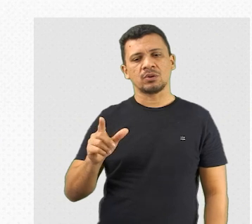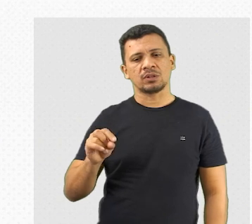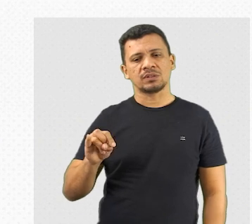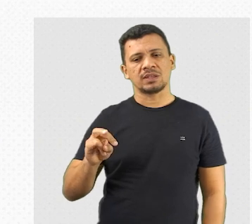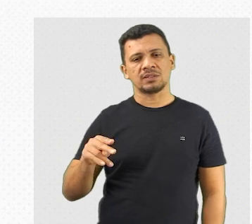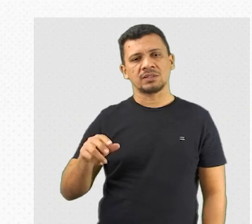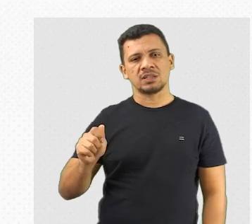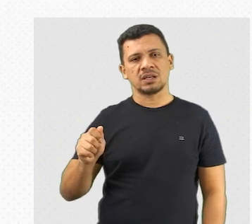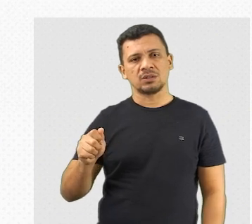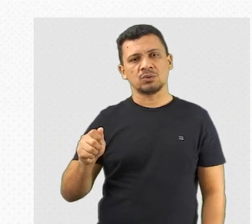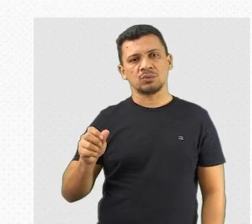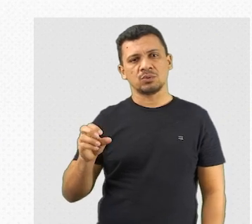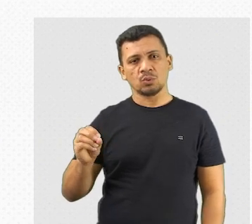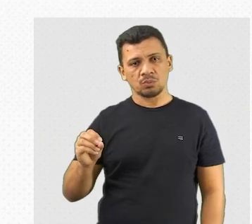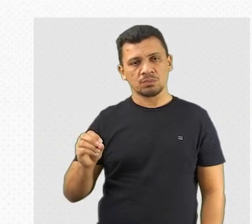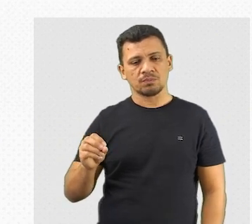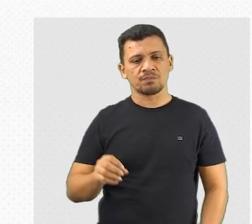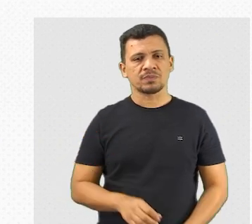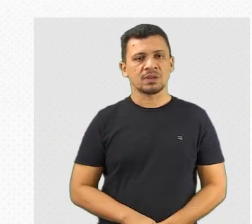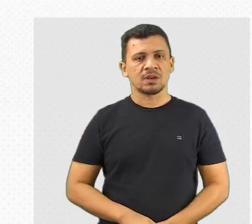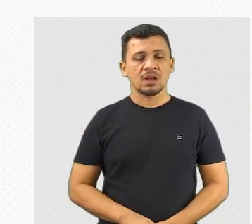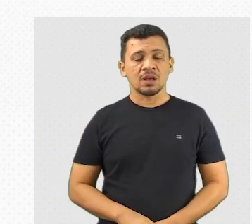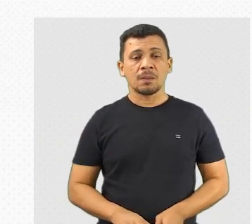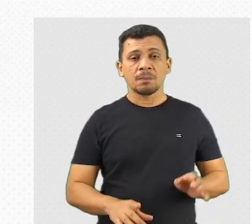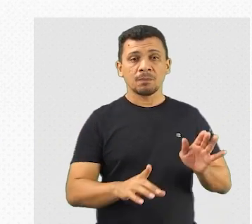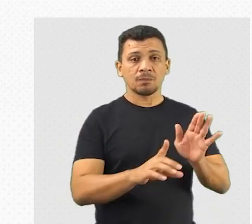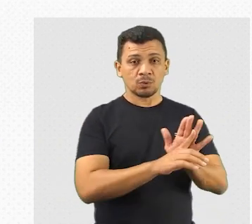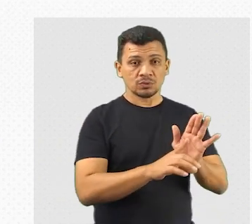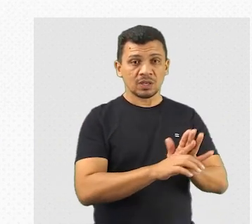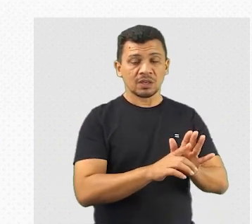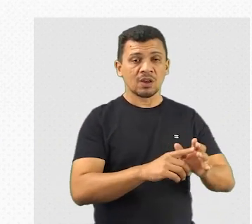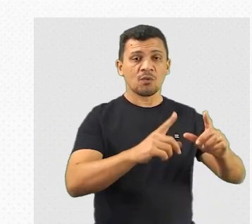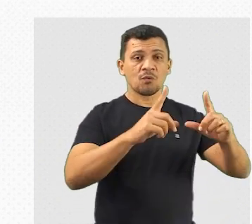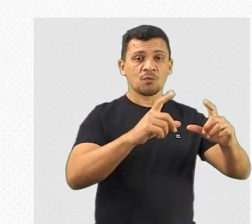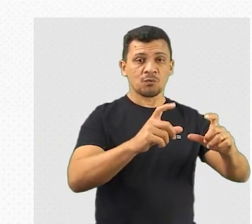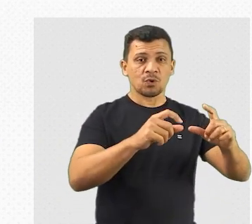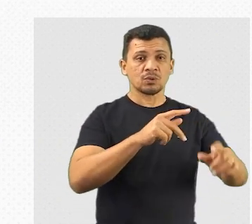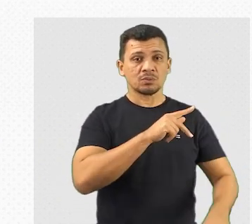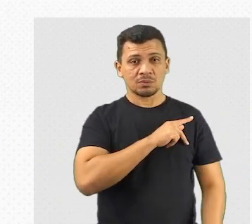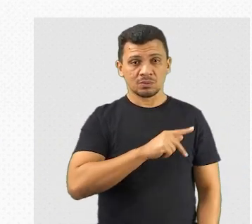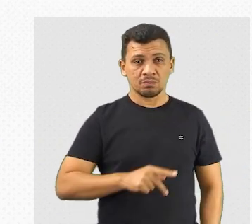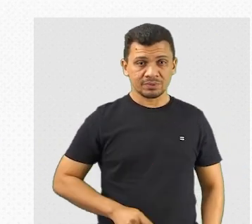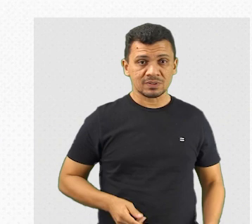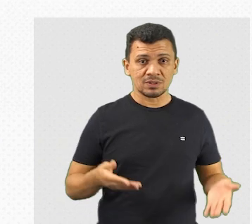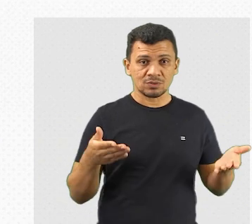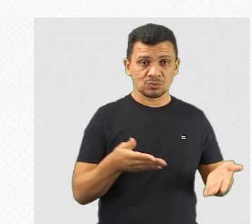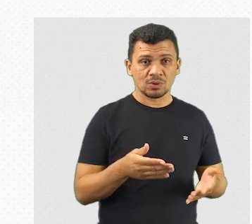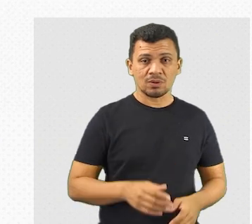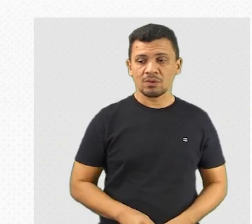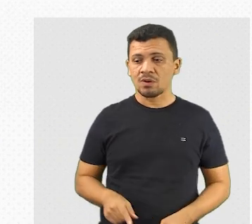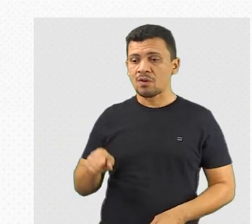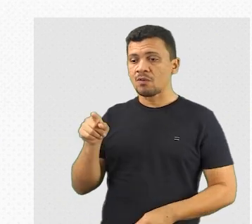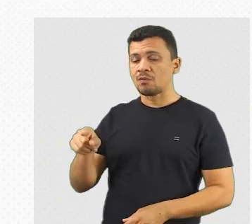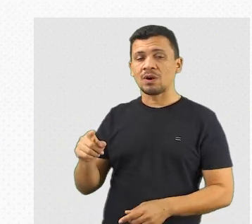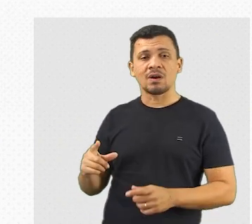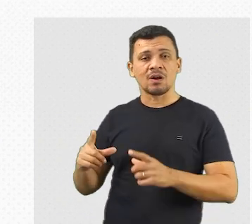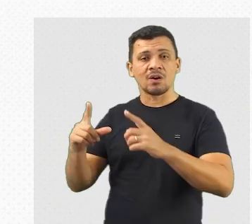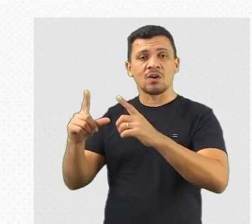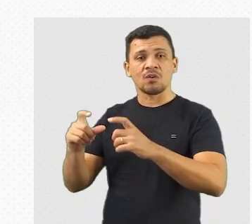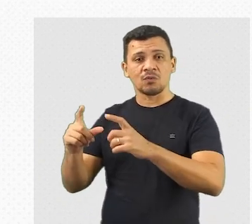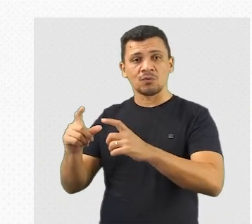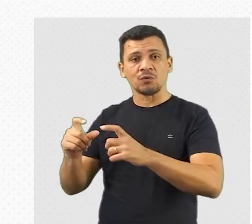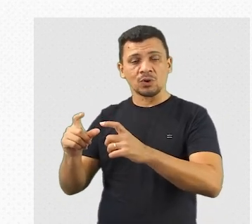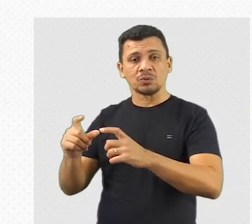federal, tá a foto do nosso presidente atual. Se você for um órgão estadual está a foto do nosso governador ou